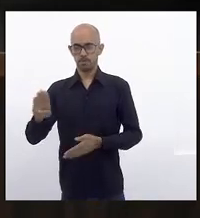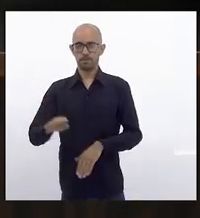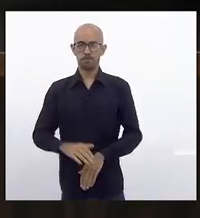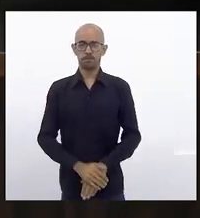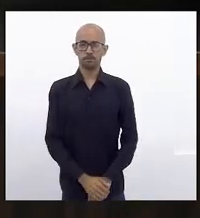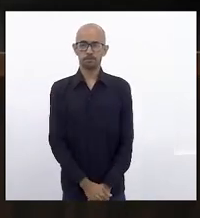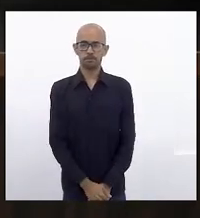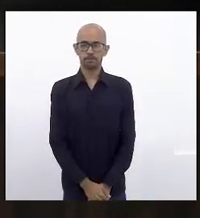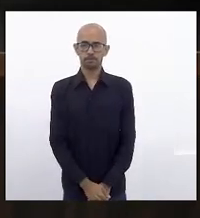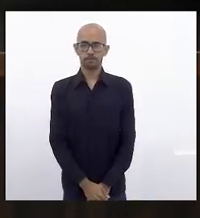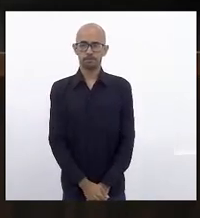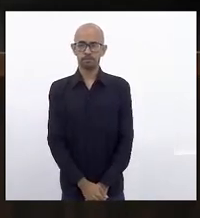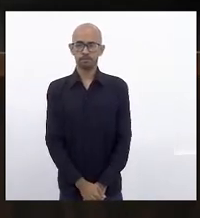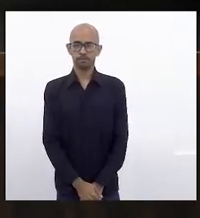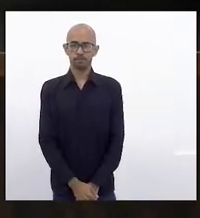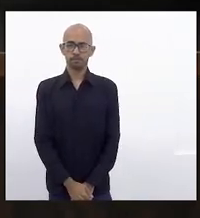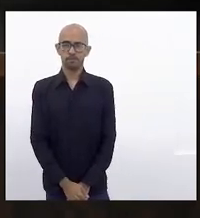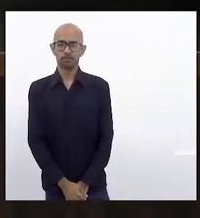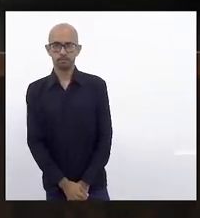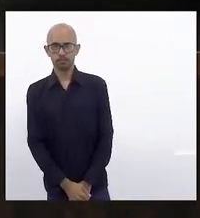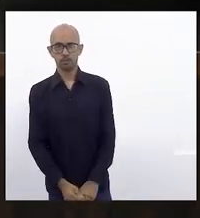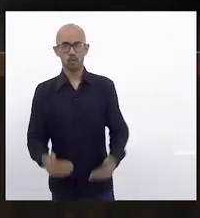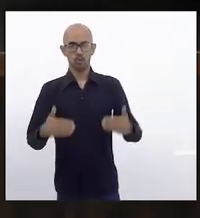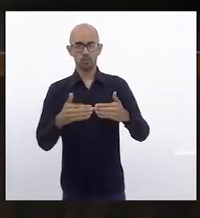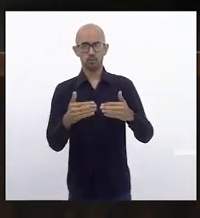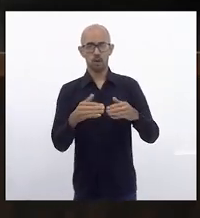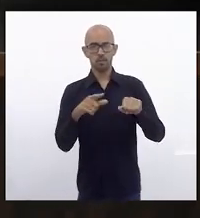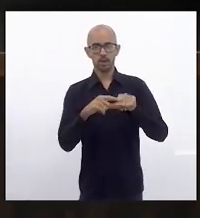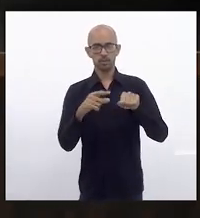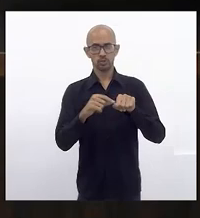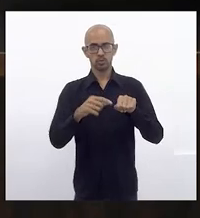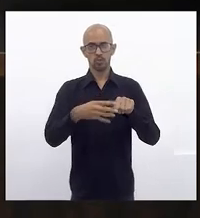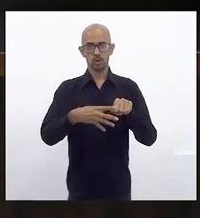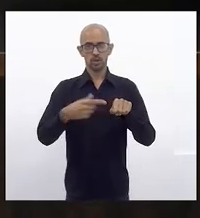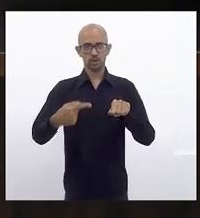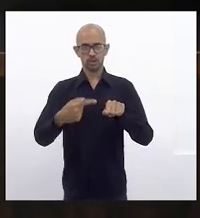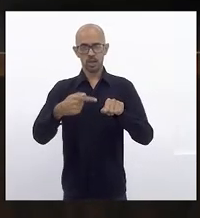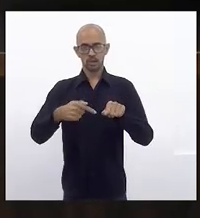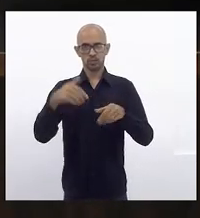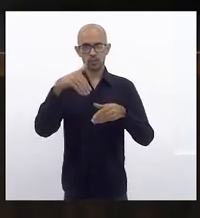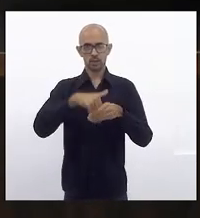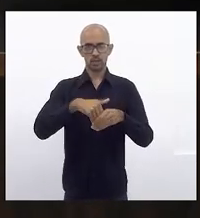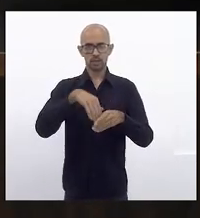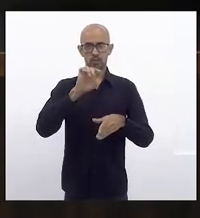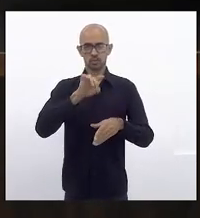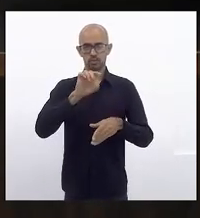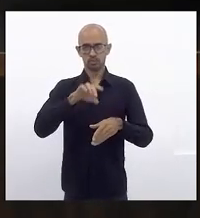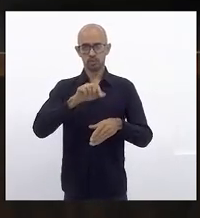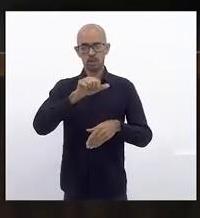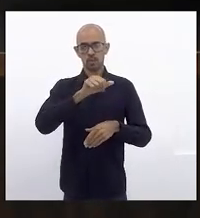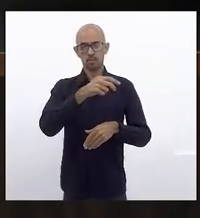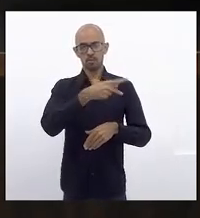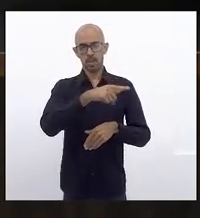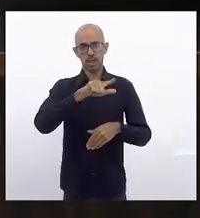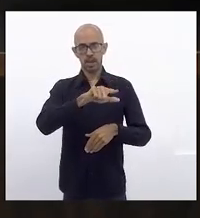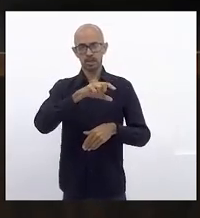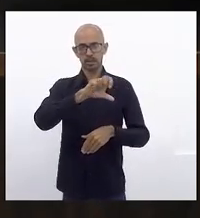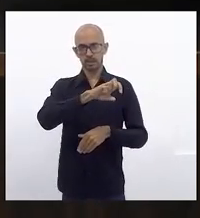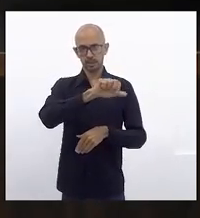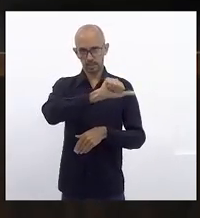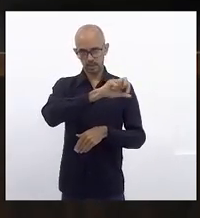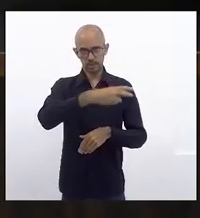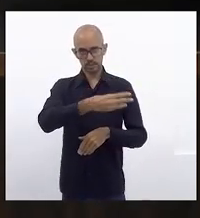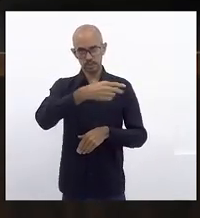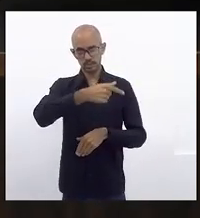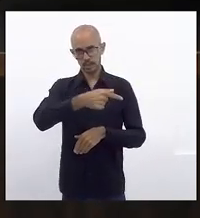Incluído na ordem do dia, de acordo com o parágrafo 1º do artigo 47 do Regimento Interno, em tramitação ordinária, projeto de lei 1377/19, de autoria do